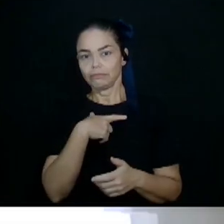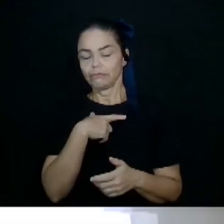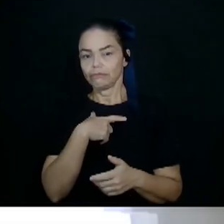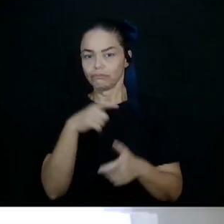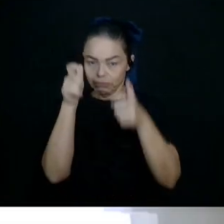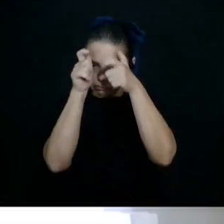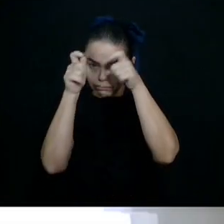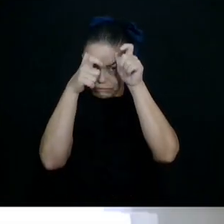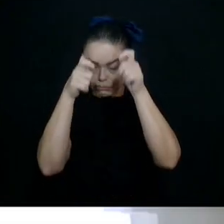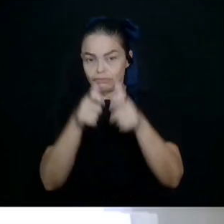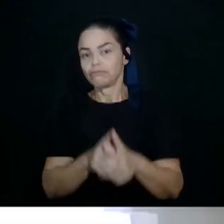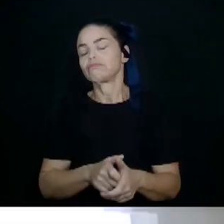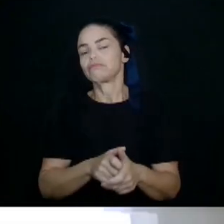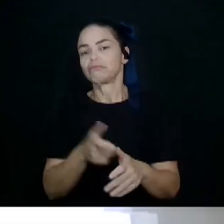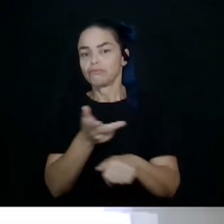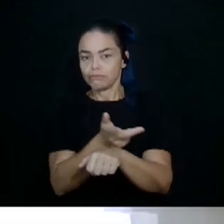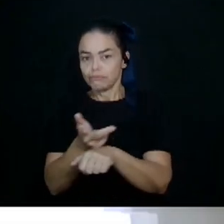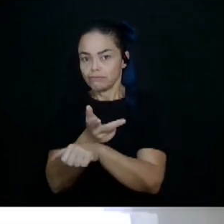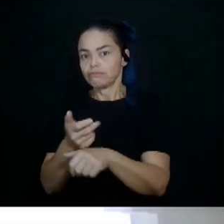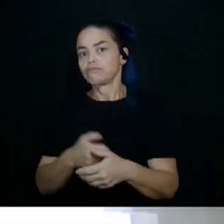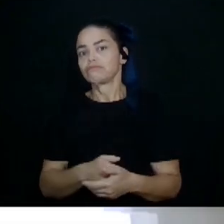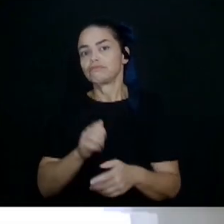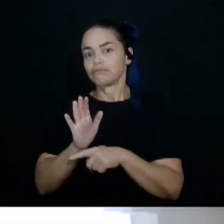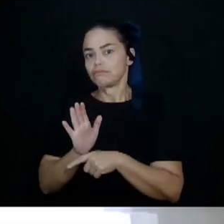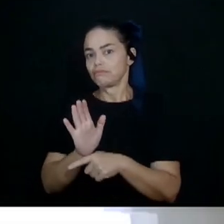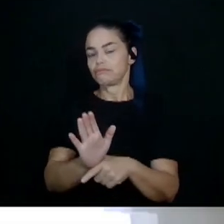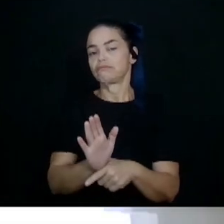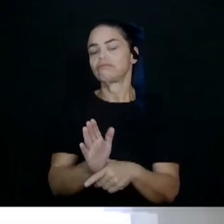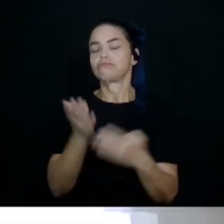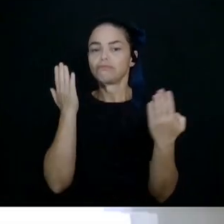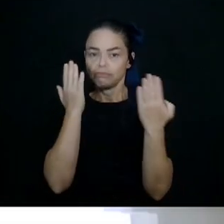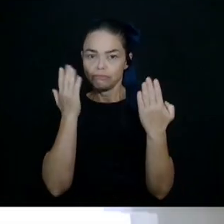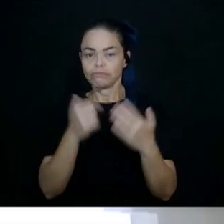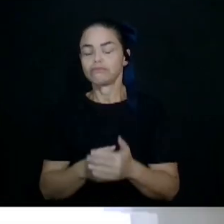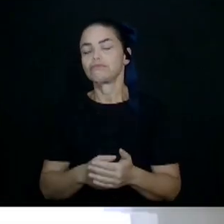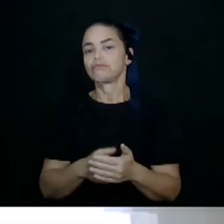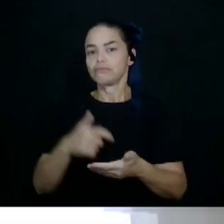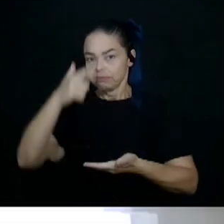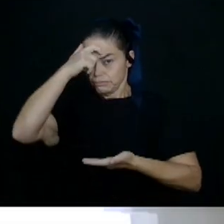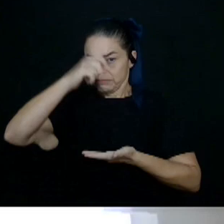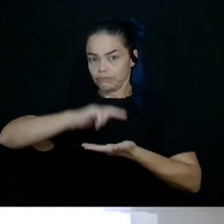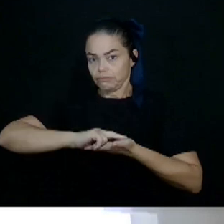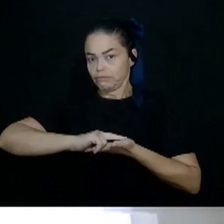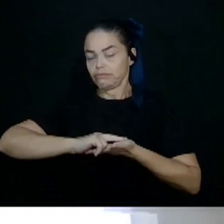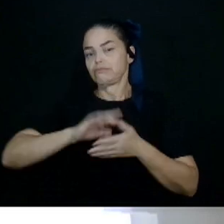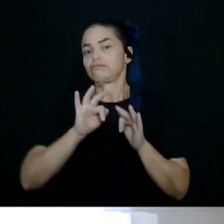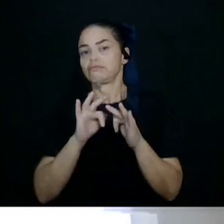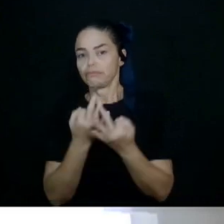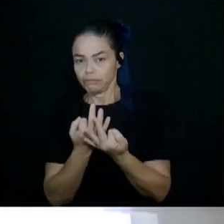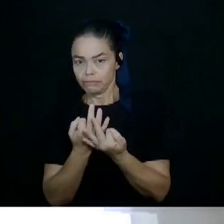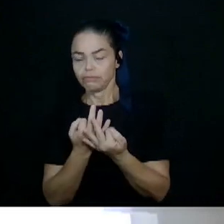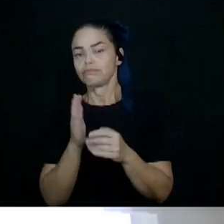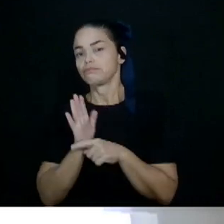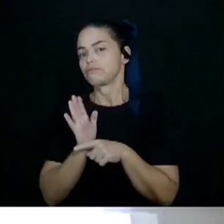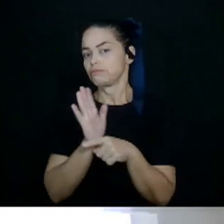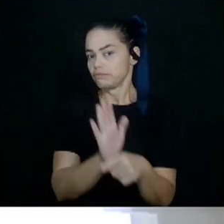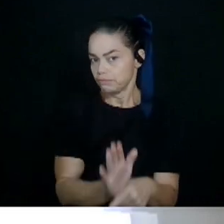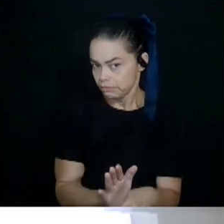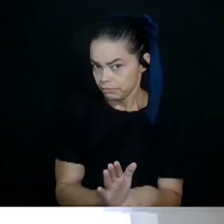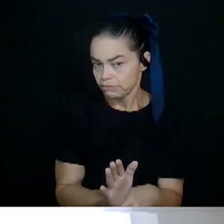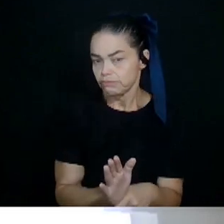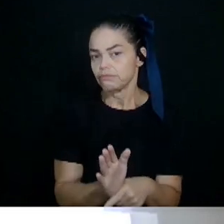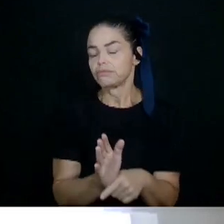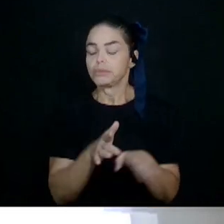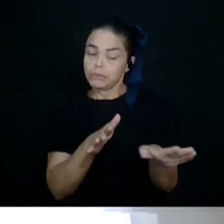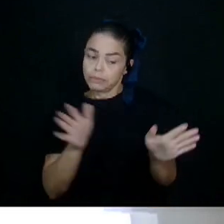que vai procurar a ajuda do psicólogo, do psiquiatra. Muitas vezes é um familiar, né, que vai procurar e vai falar, olha,